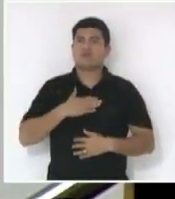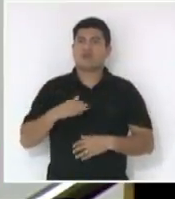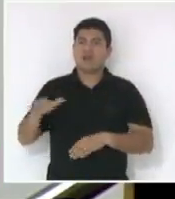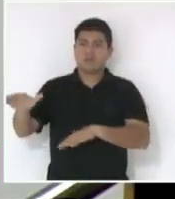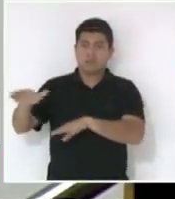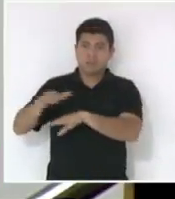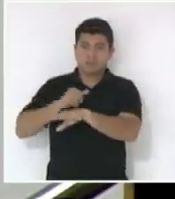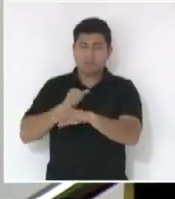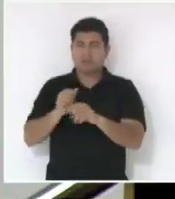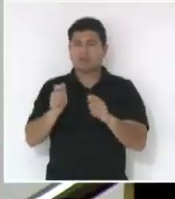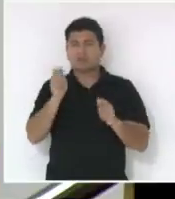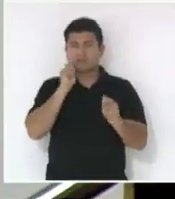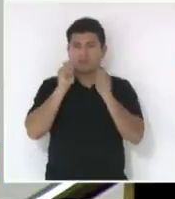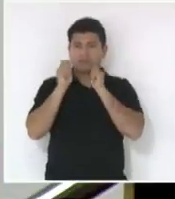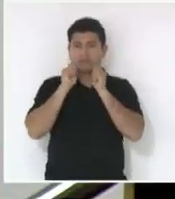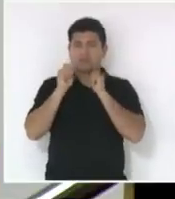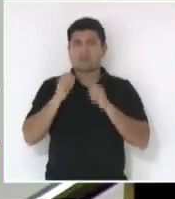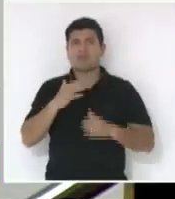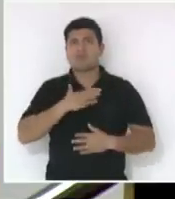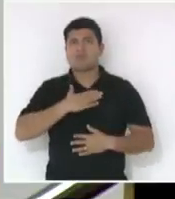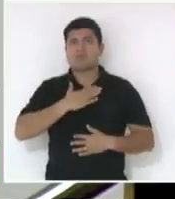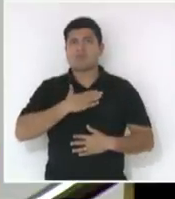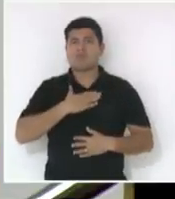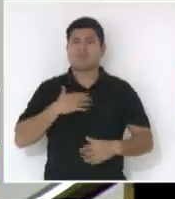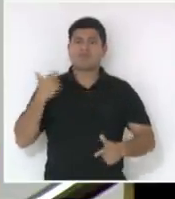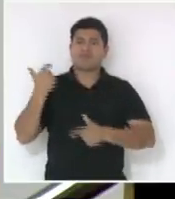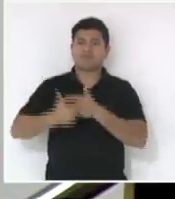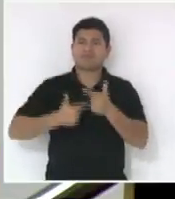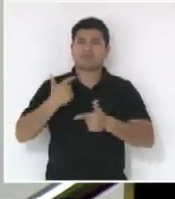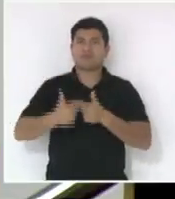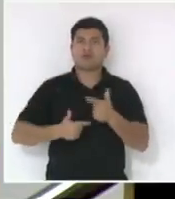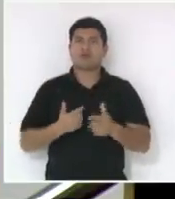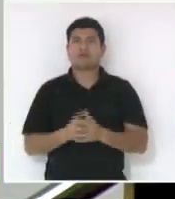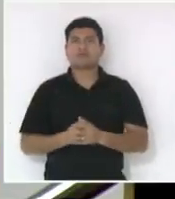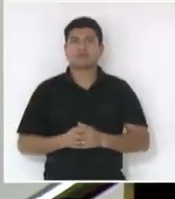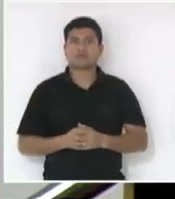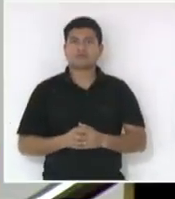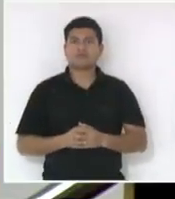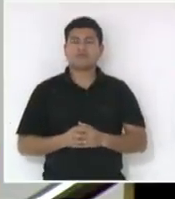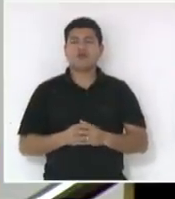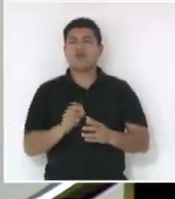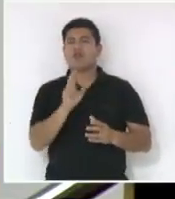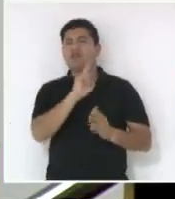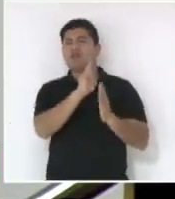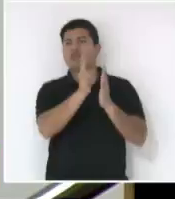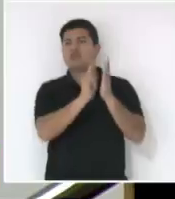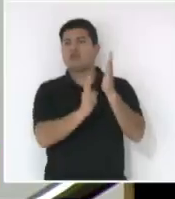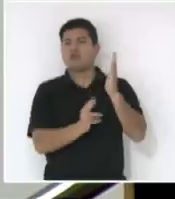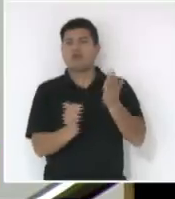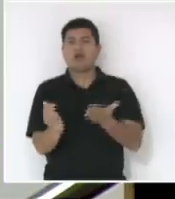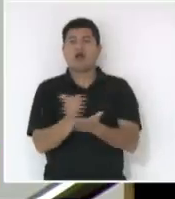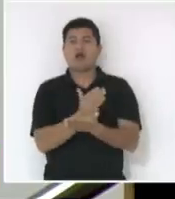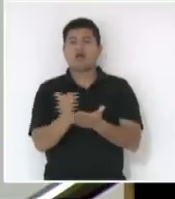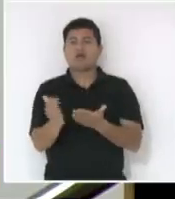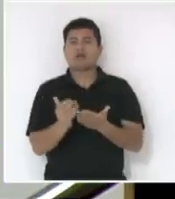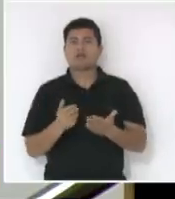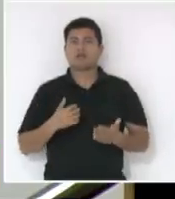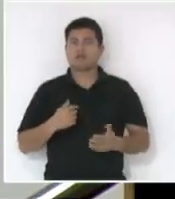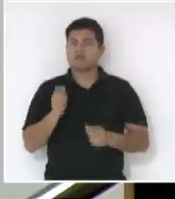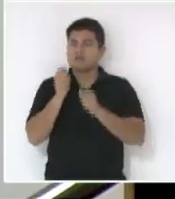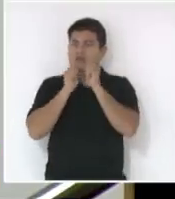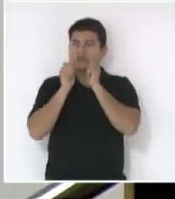de gabinete para fazer o trabalho que tem que fazer, até me fornecer alguns nomes que estão me faltando aqui. Meu